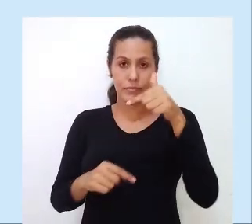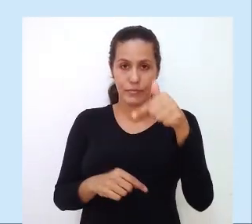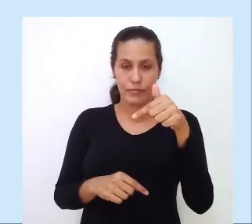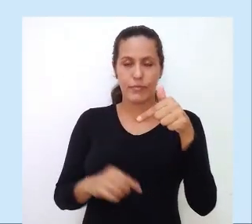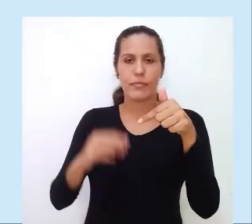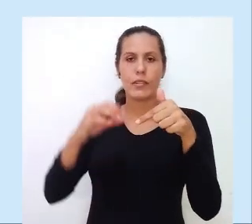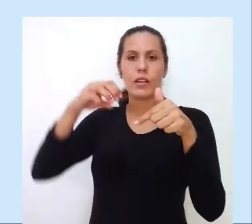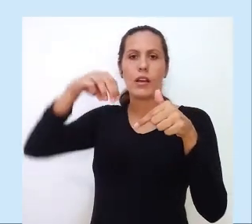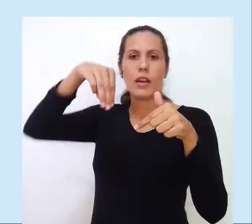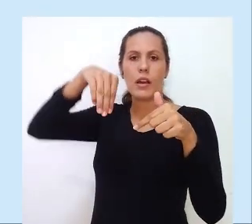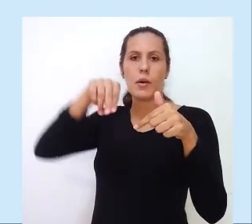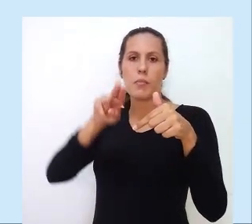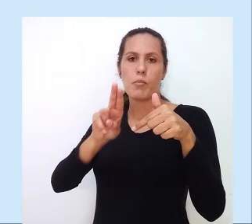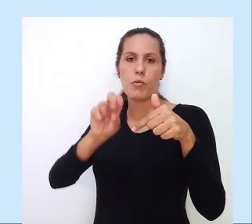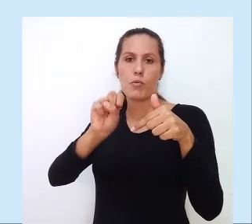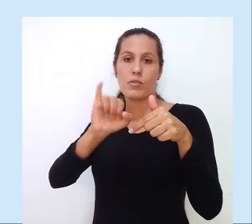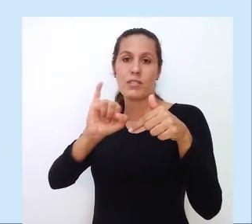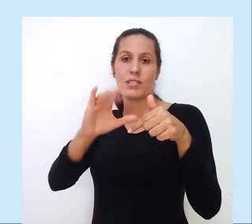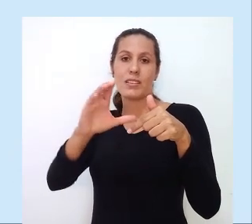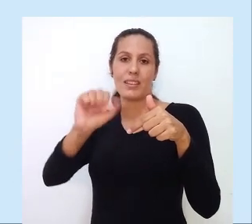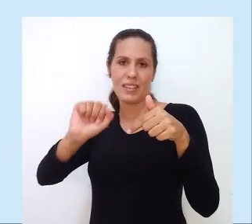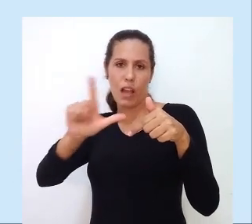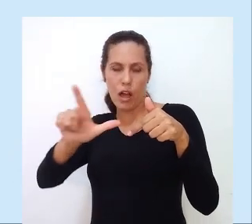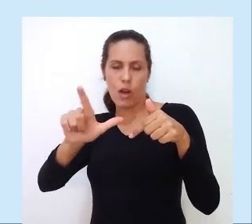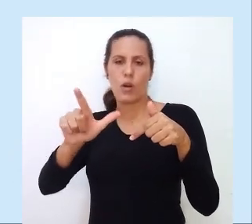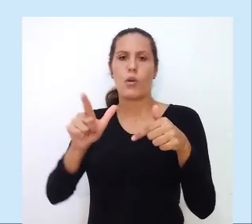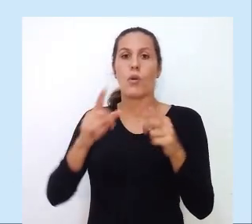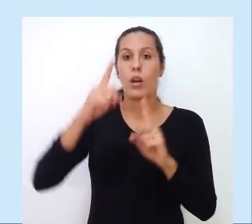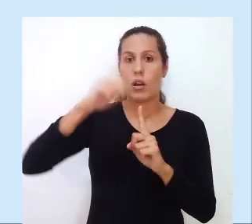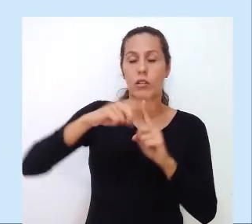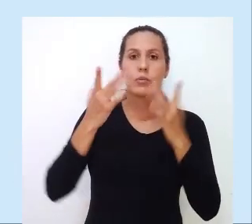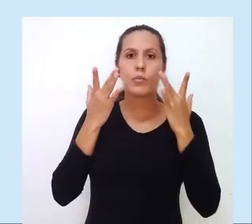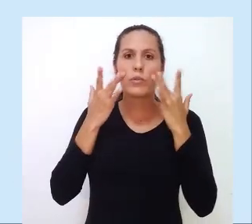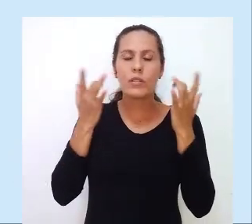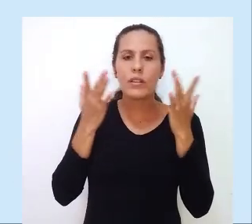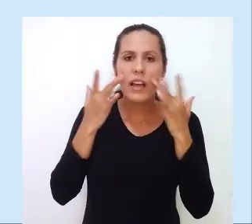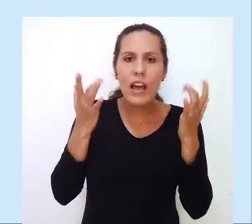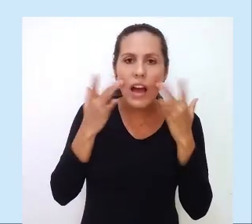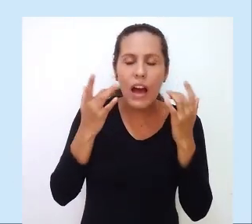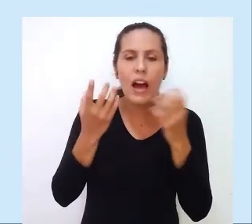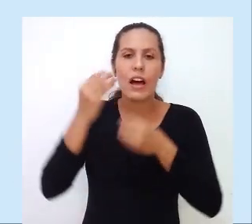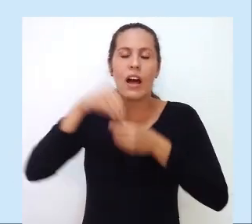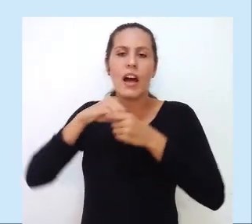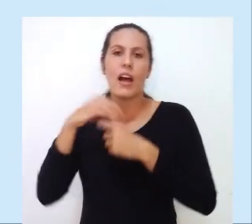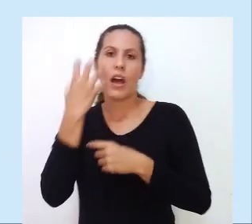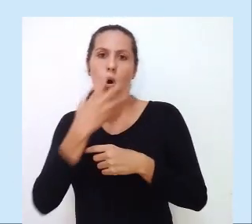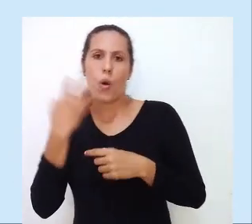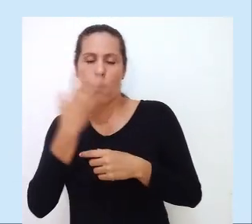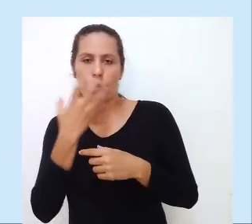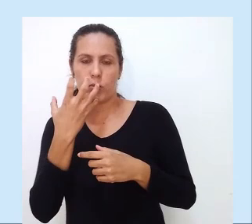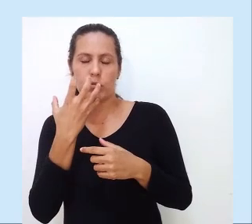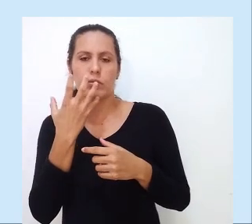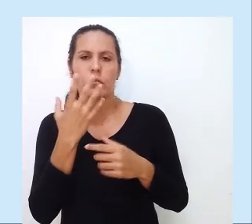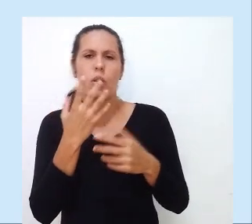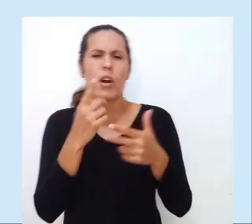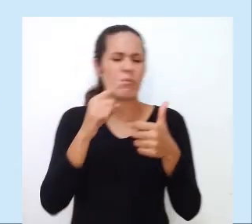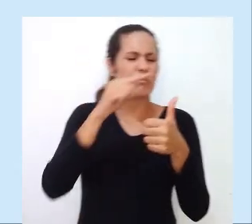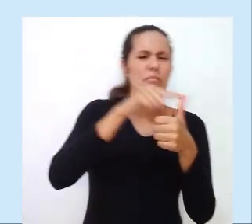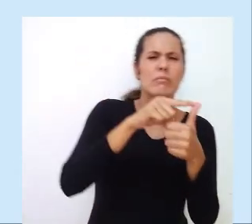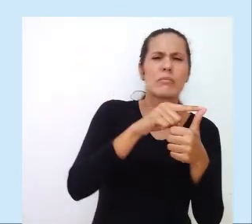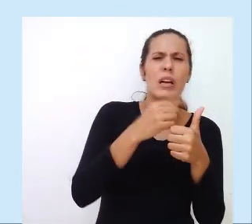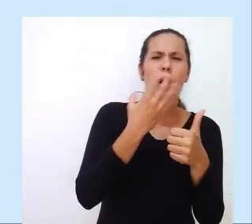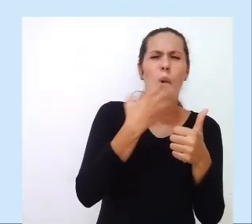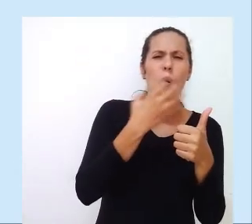teatro musicadas. Então, são peças que... o que é que é diferente a ópera